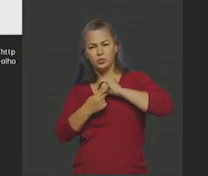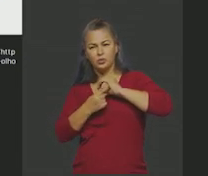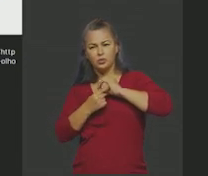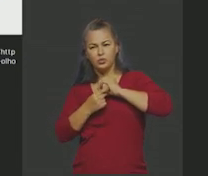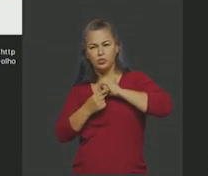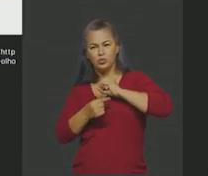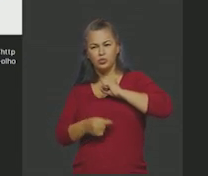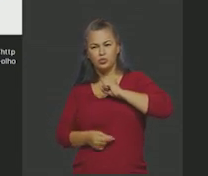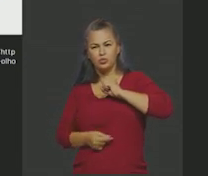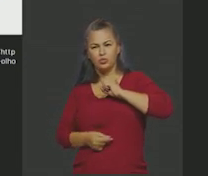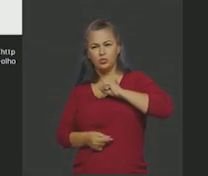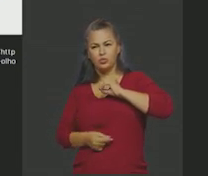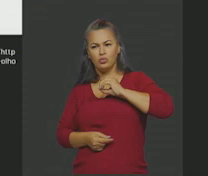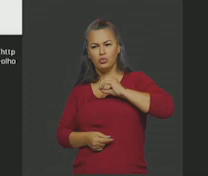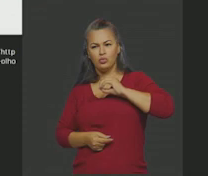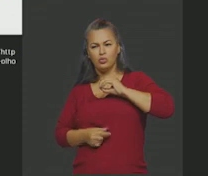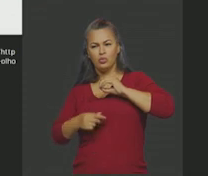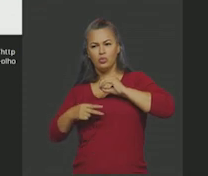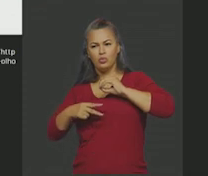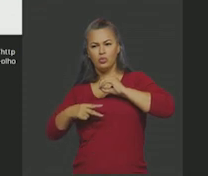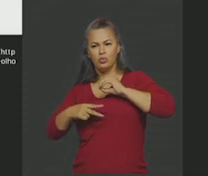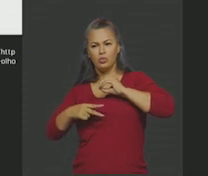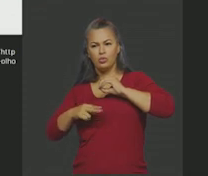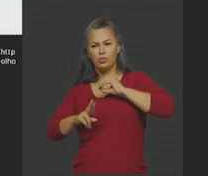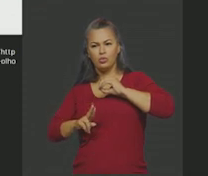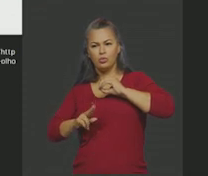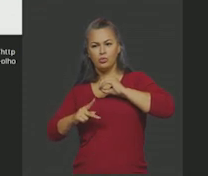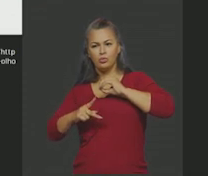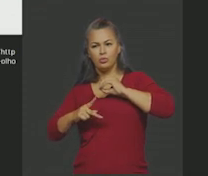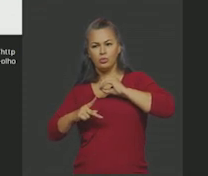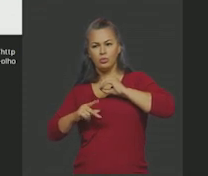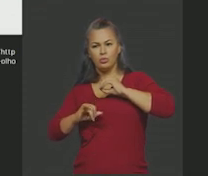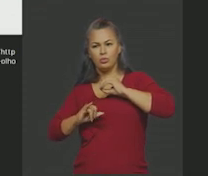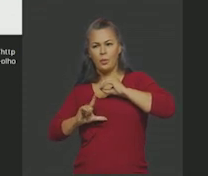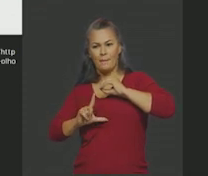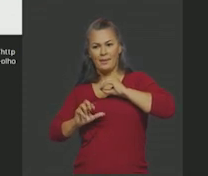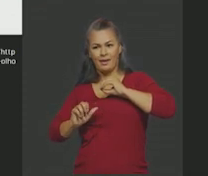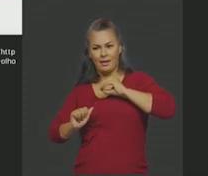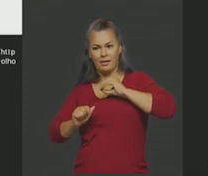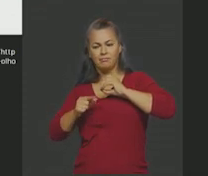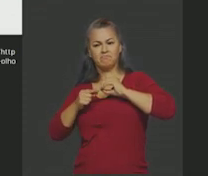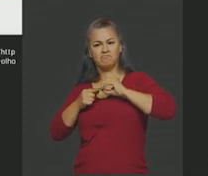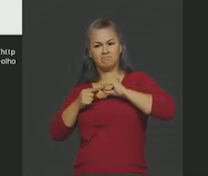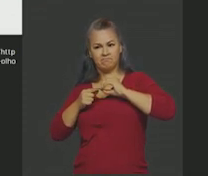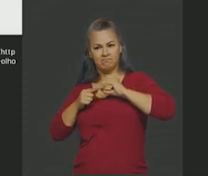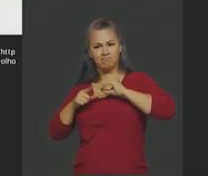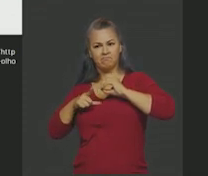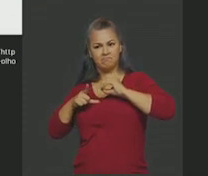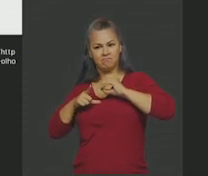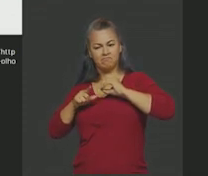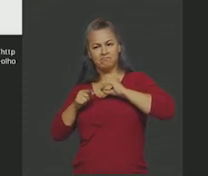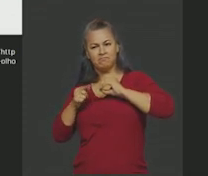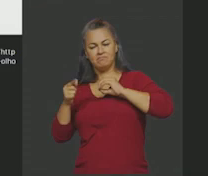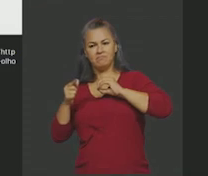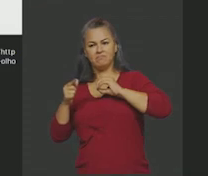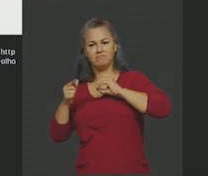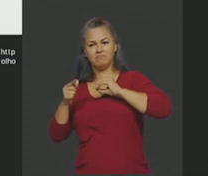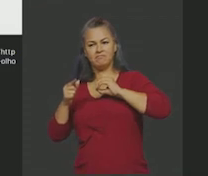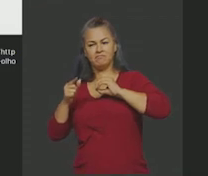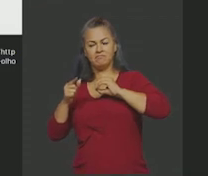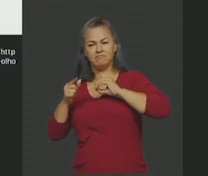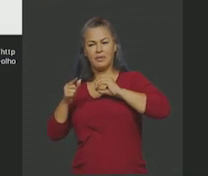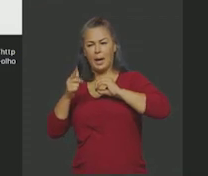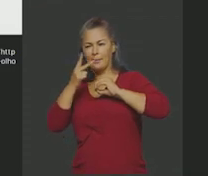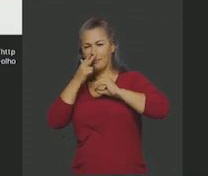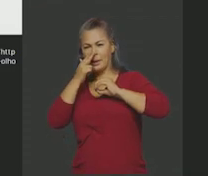vai entrar, tá? Nós temos o cristalino, que vai ajudar aí, como fosse